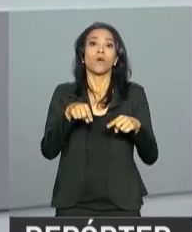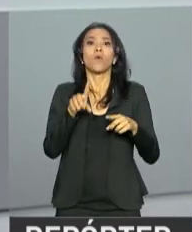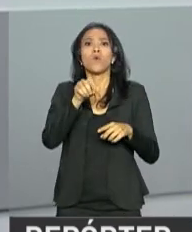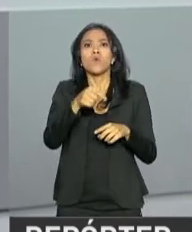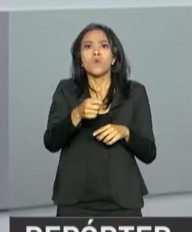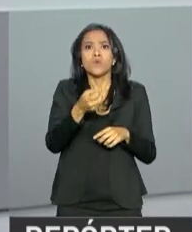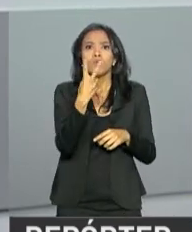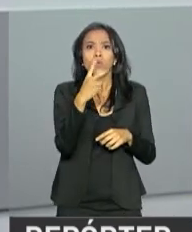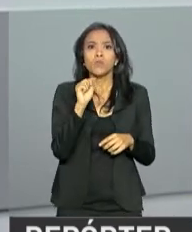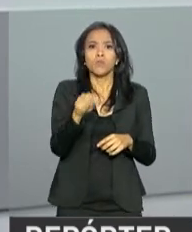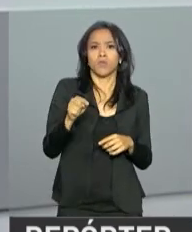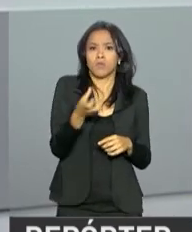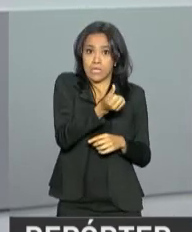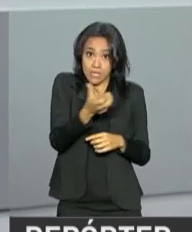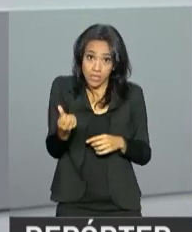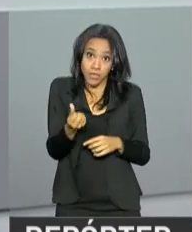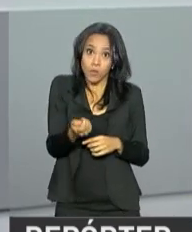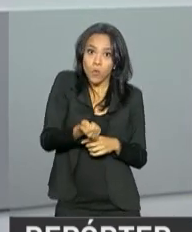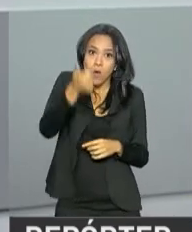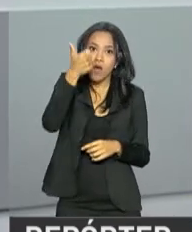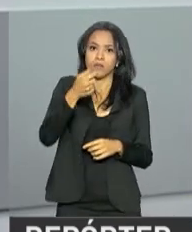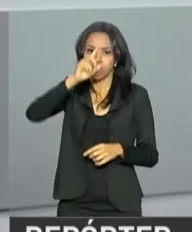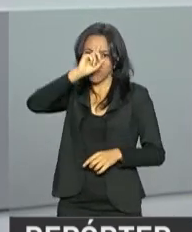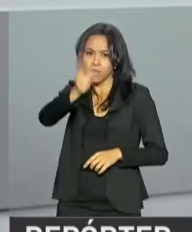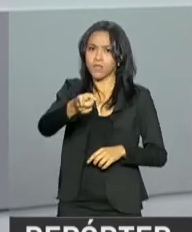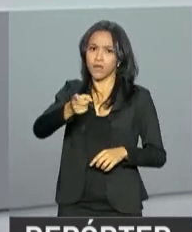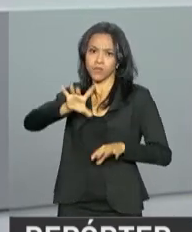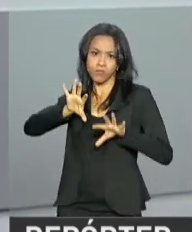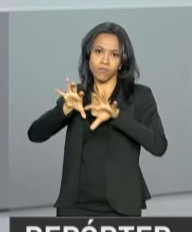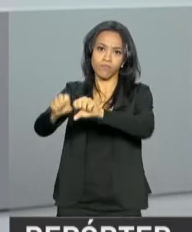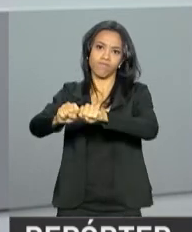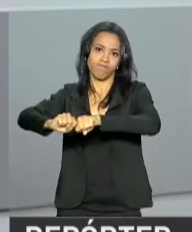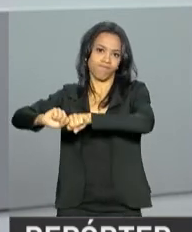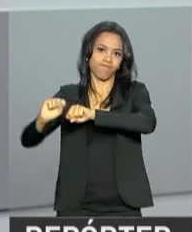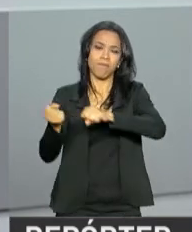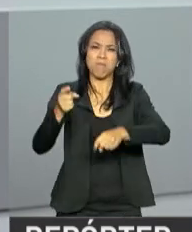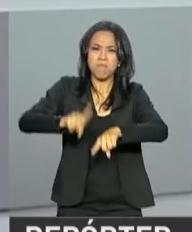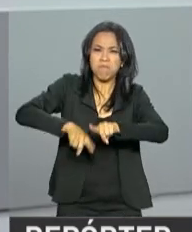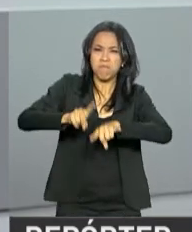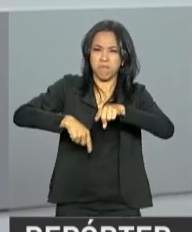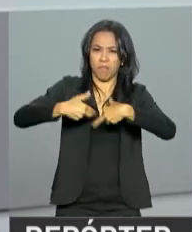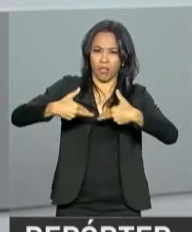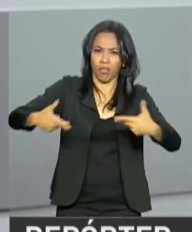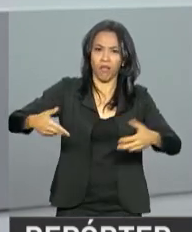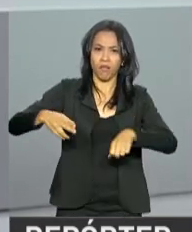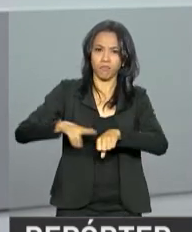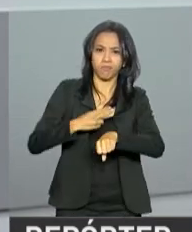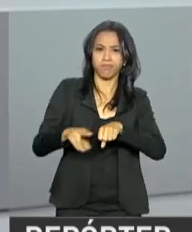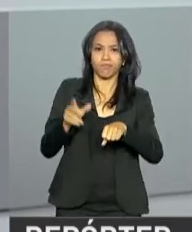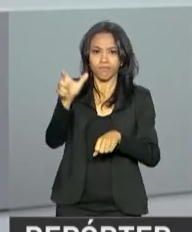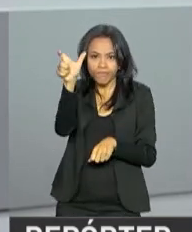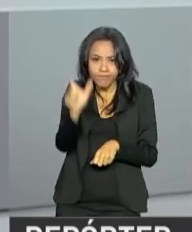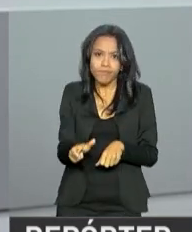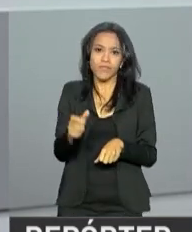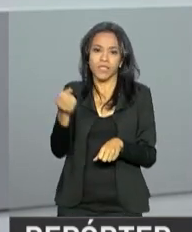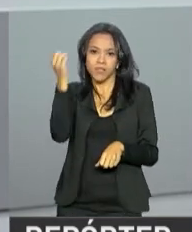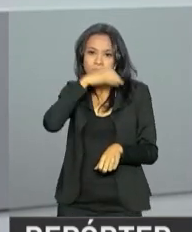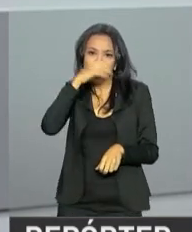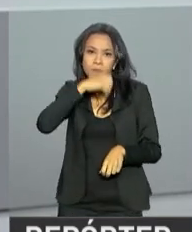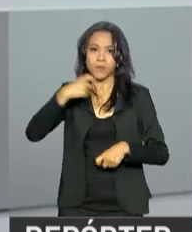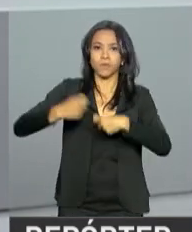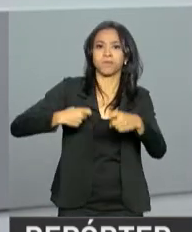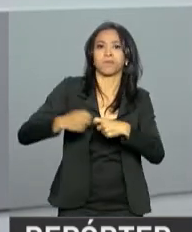quase 580 mandados de busca e apreensão de arquivos com conteúdos relacionados a crimes de exploração sexual